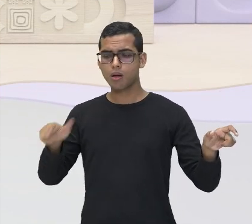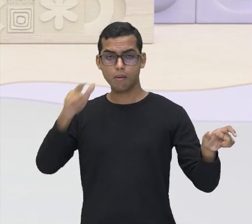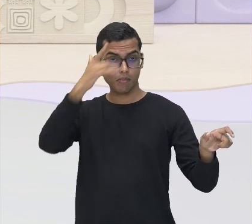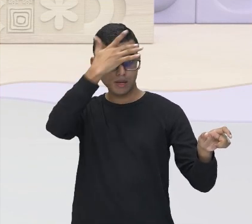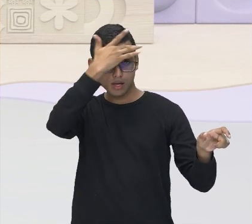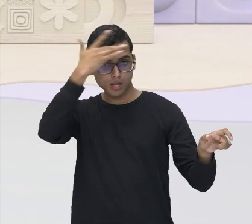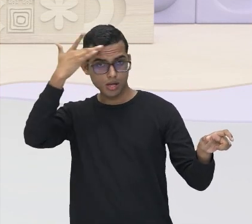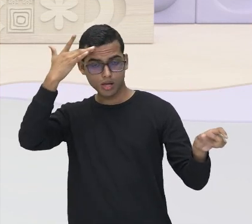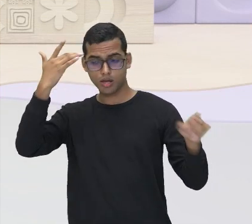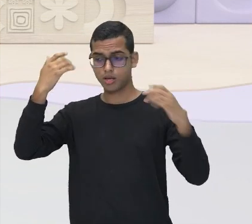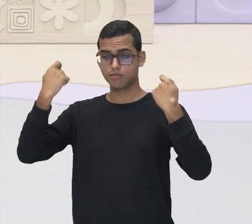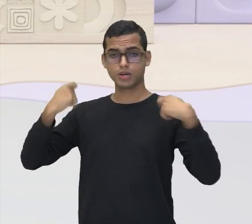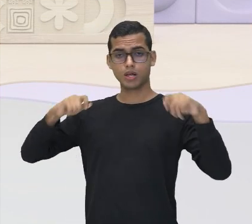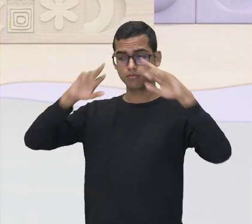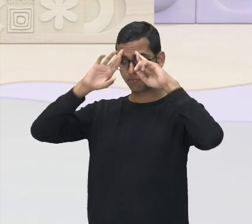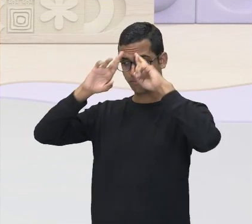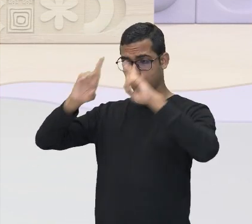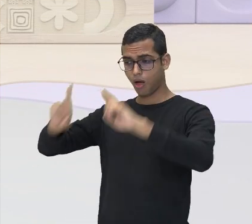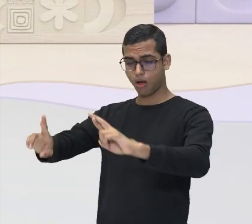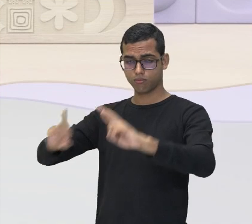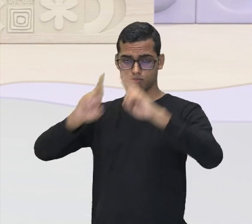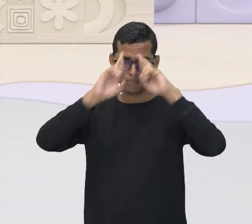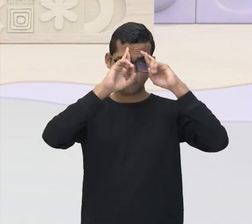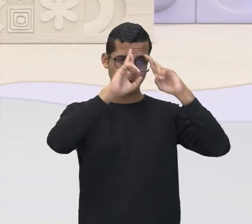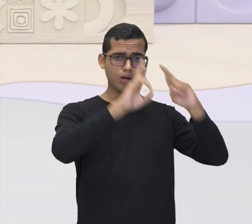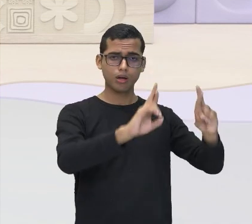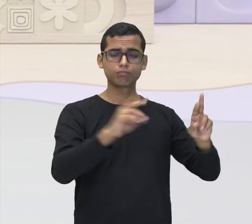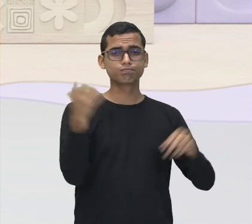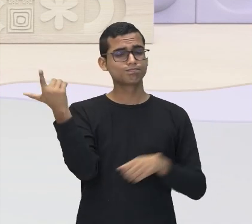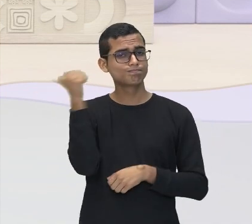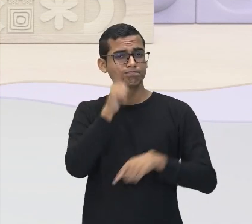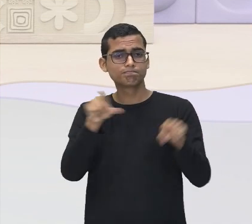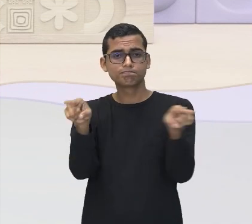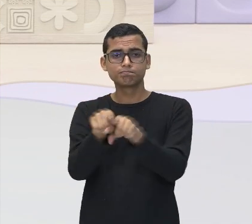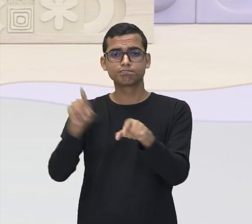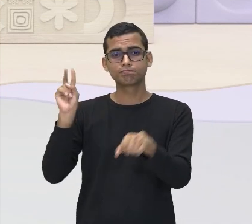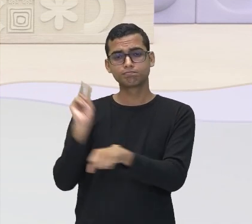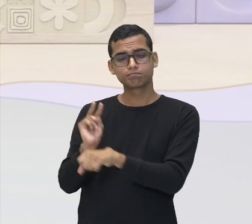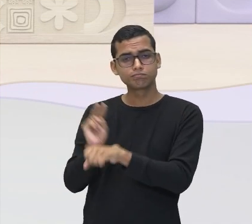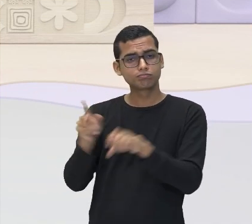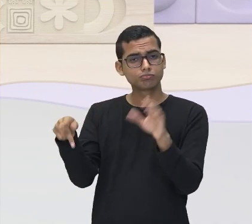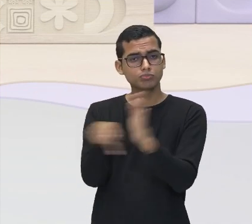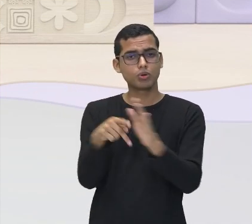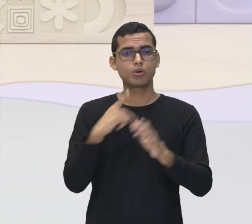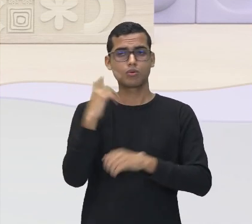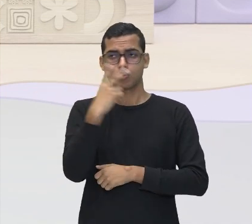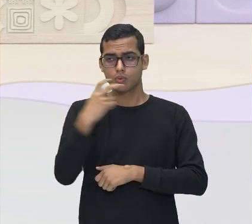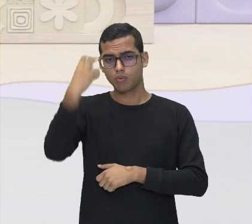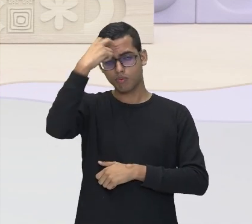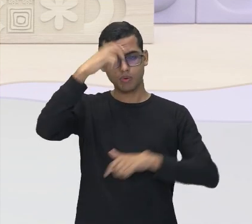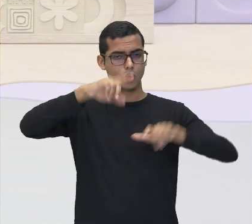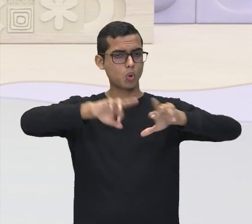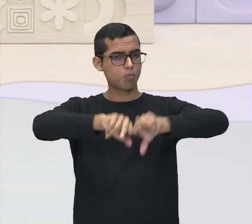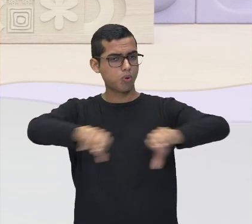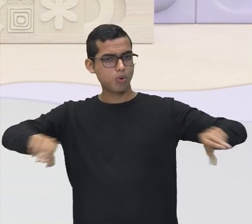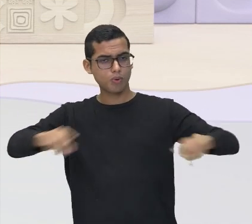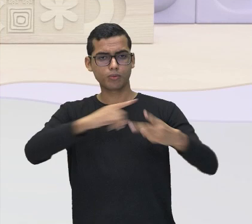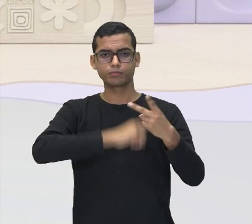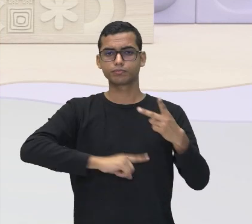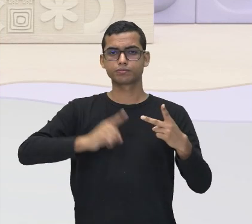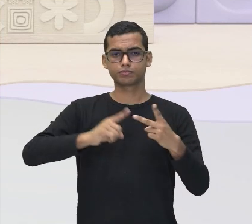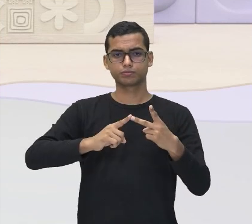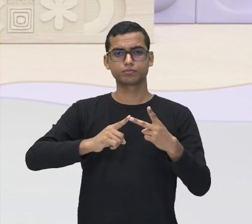Isso deve ser extremamente necessário até para preservar essa dimensão da diversidade cultural e diversidade,